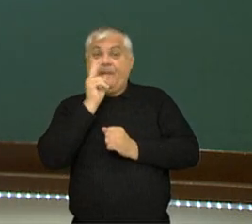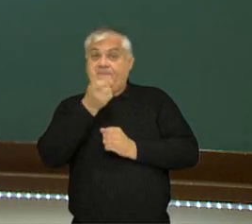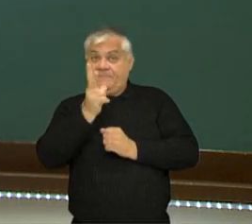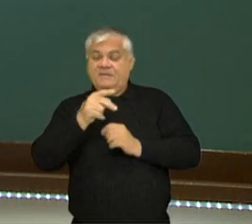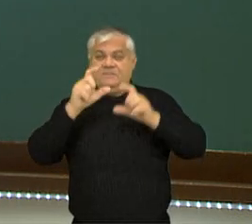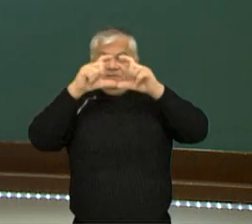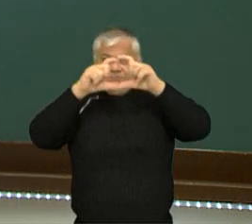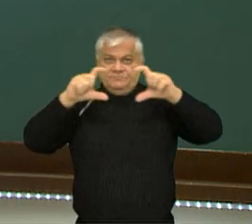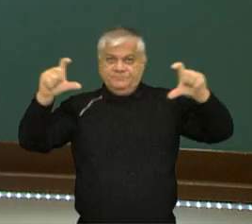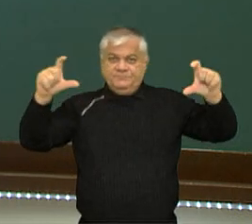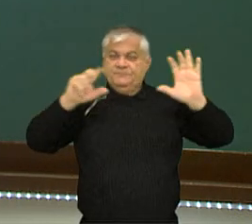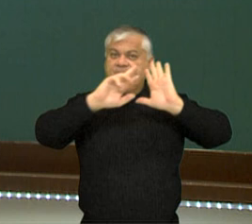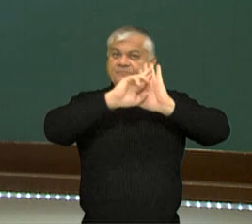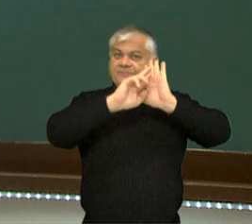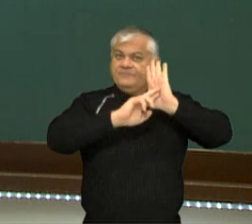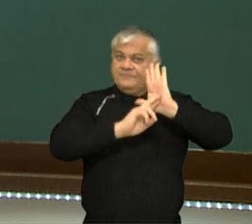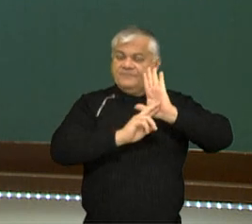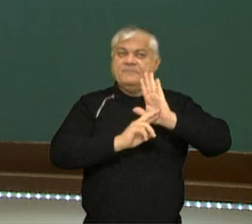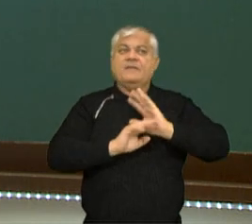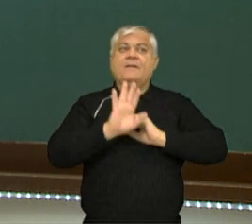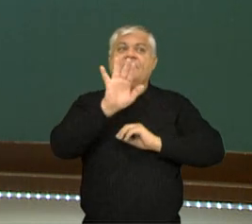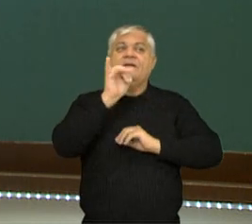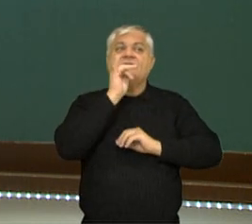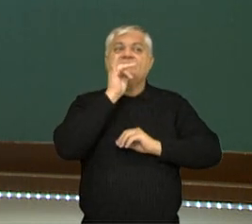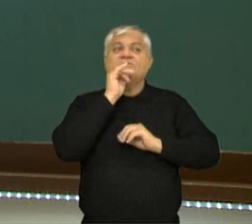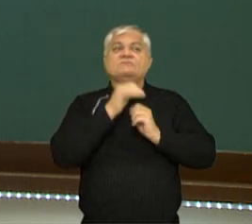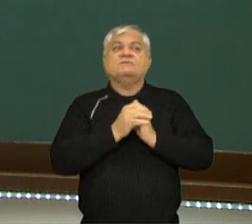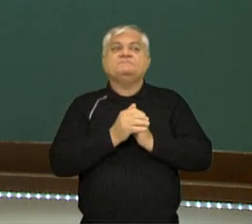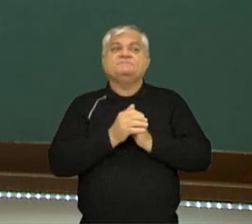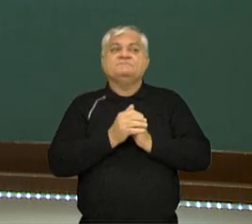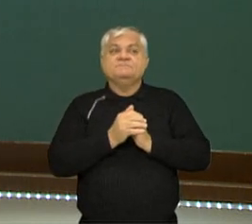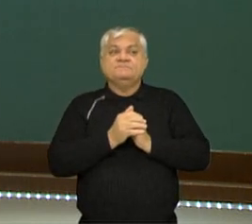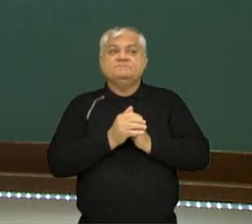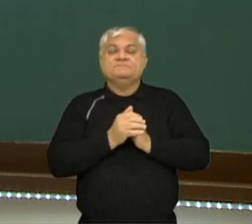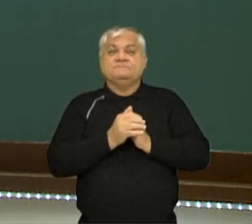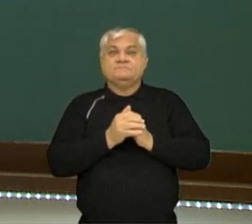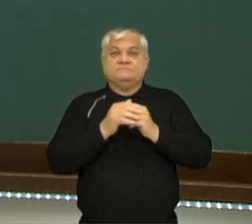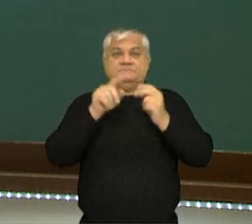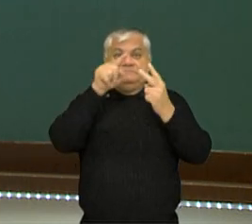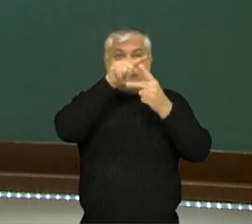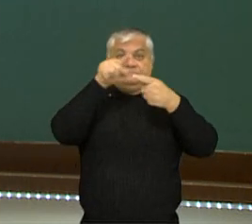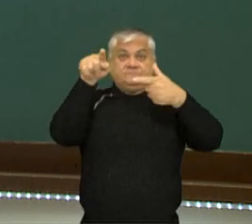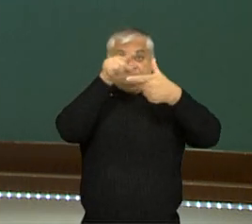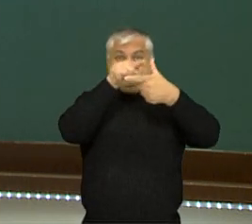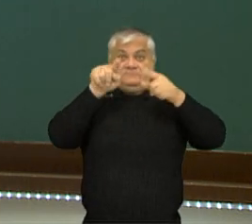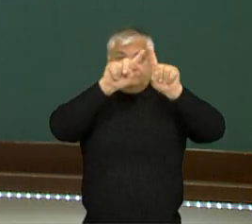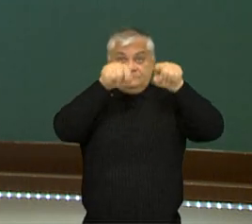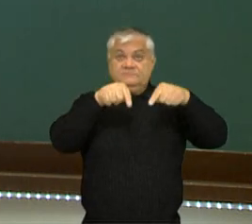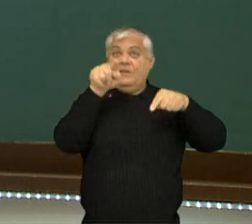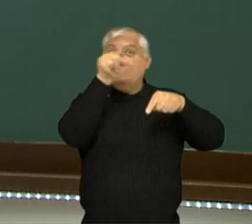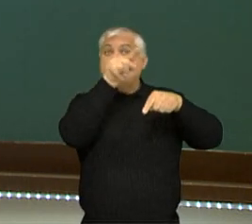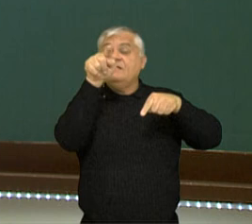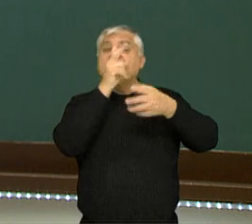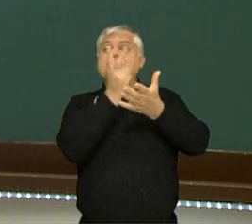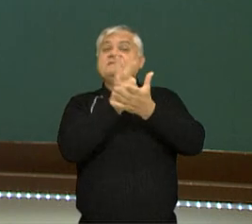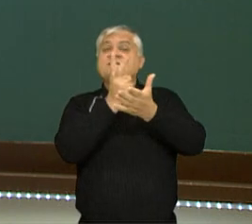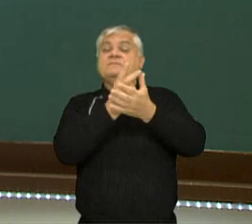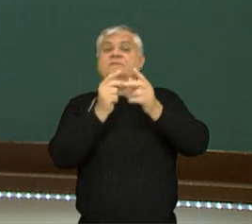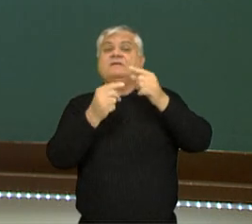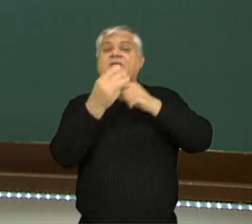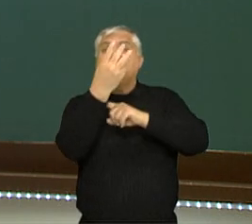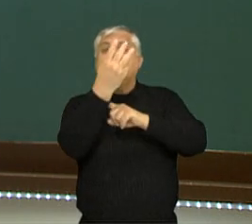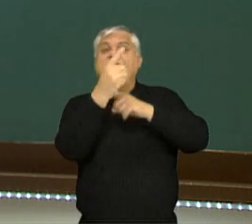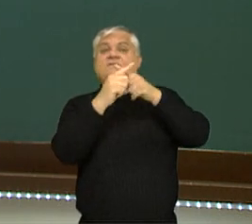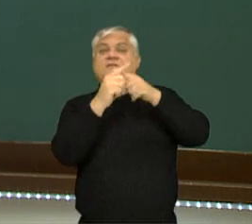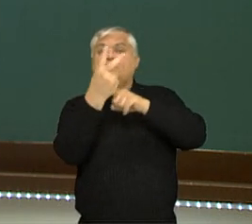regrinha, né, que ele fez. E só colocando em prática, multiplicando os expoentes, 3 vezes 2, que dá 6,